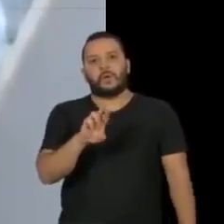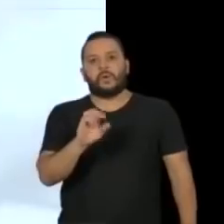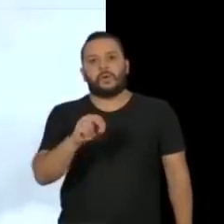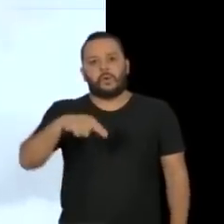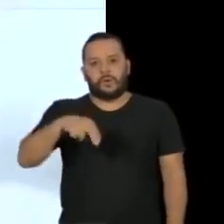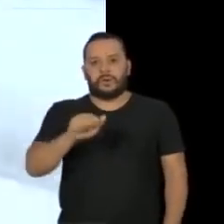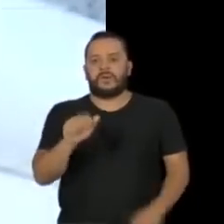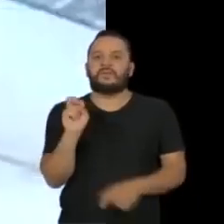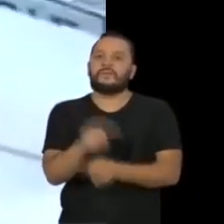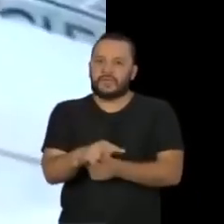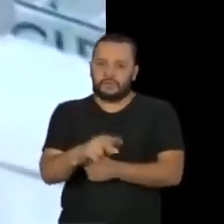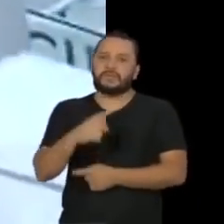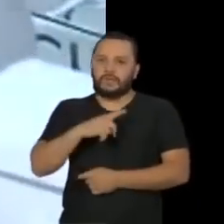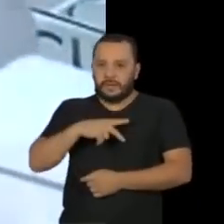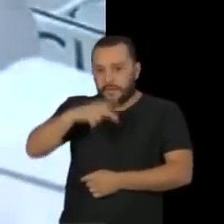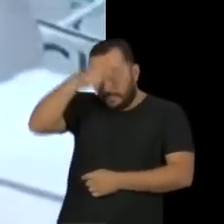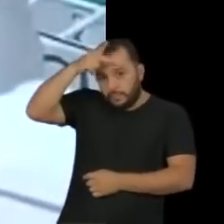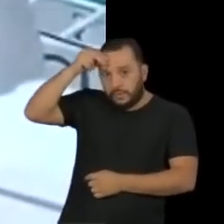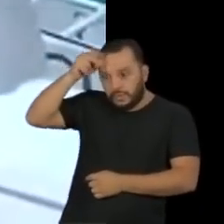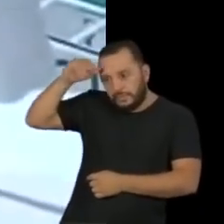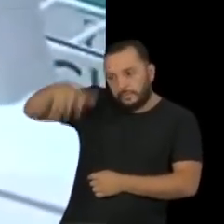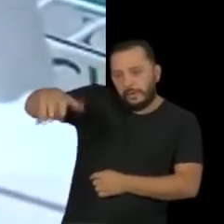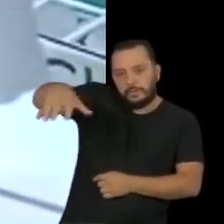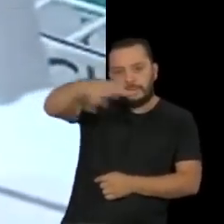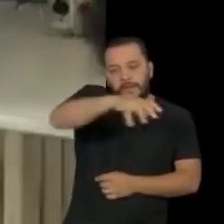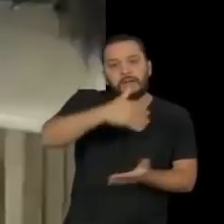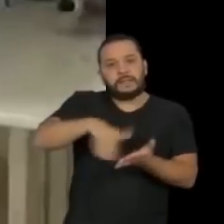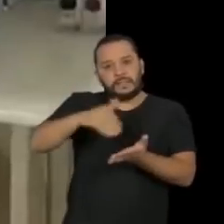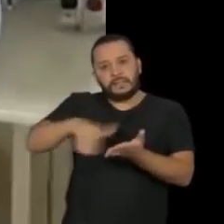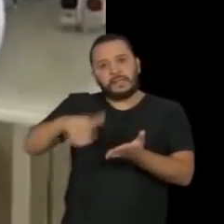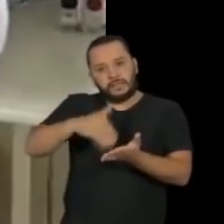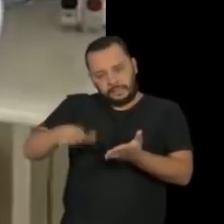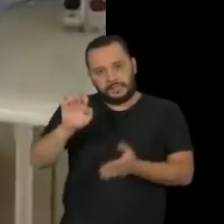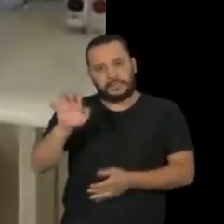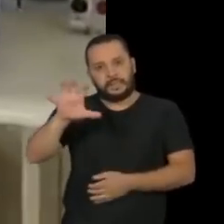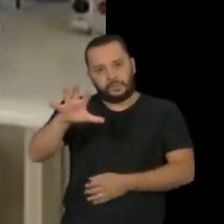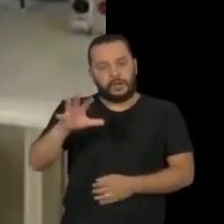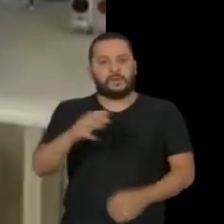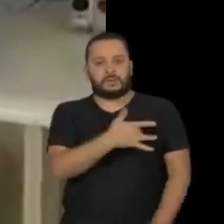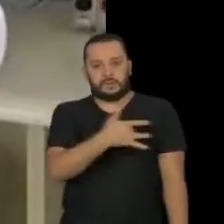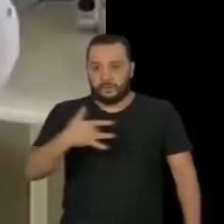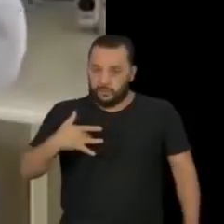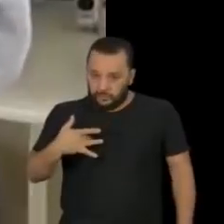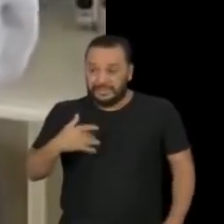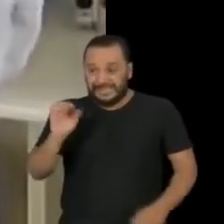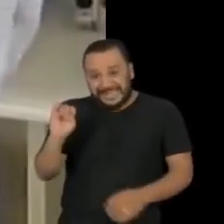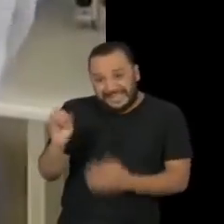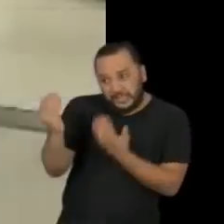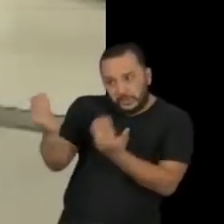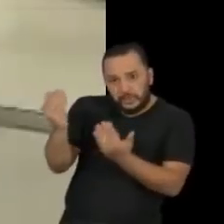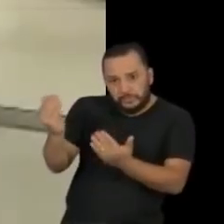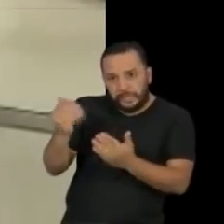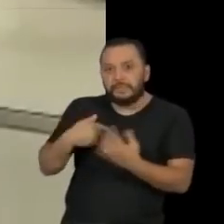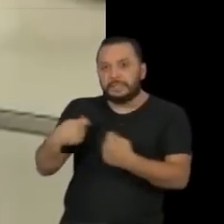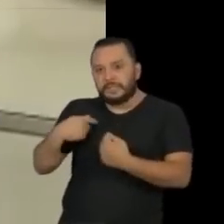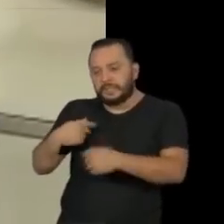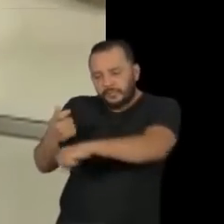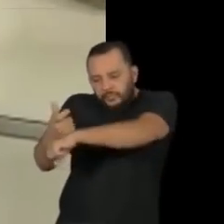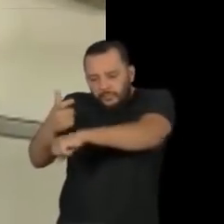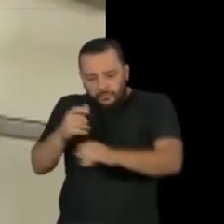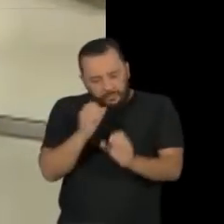a Secretaria Estadual da Saúde. Se forem notificados casos suspeitos, as amostras clínicas dos pacientes deverão ser